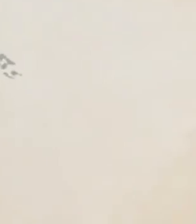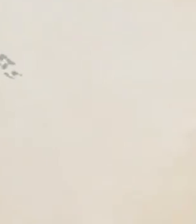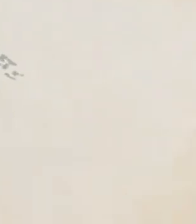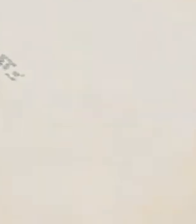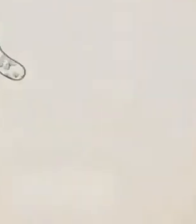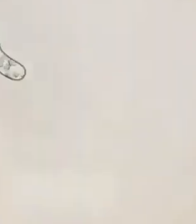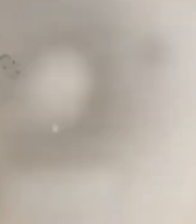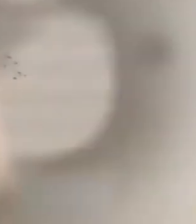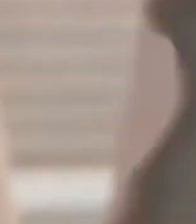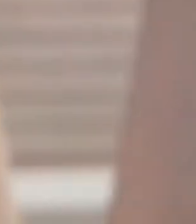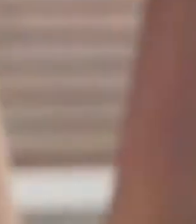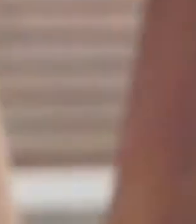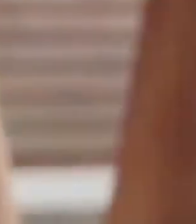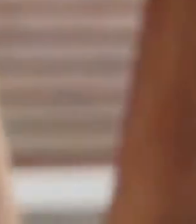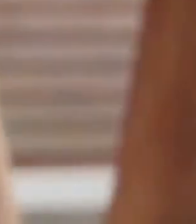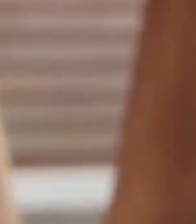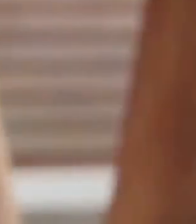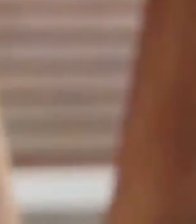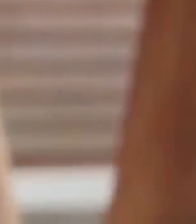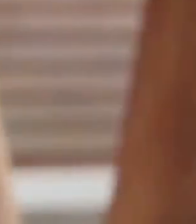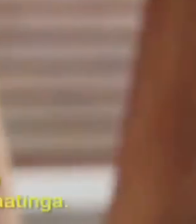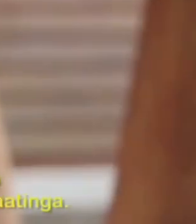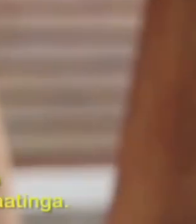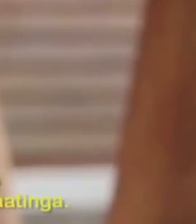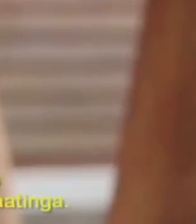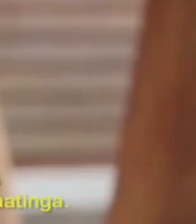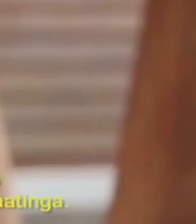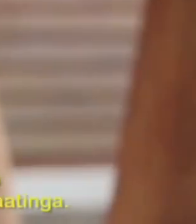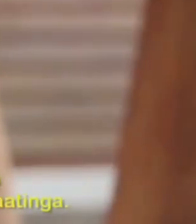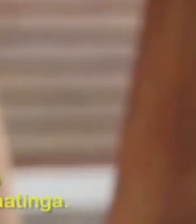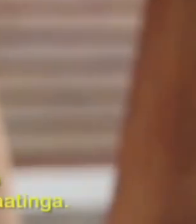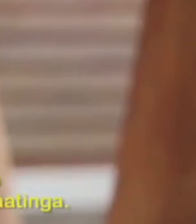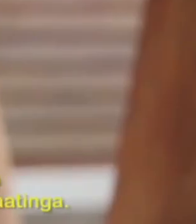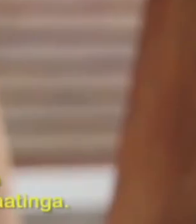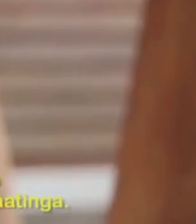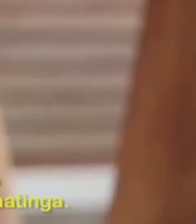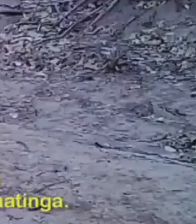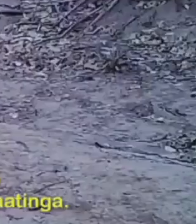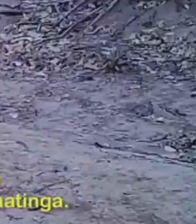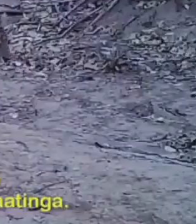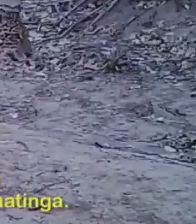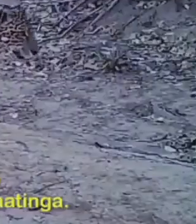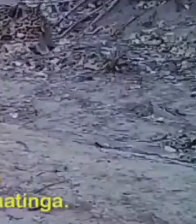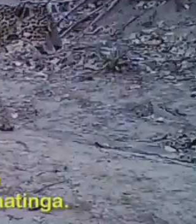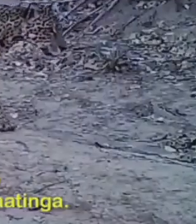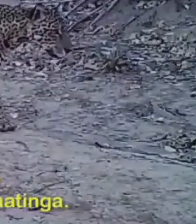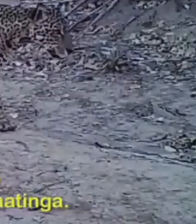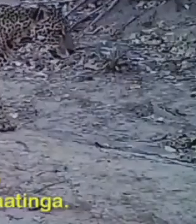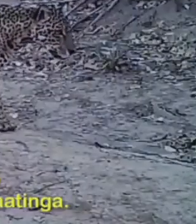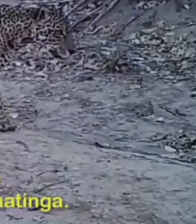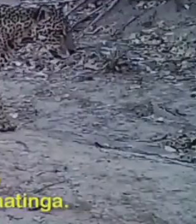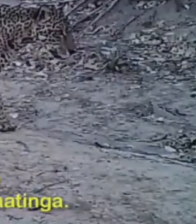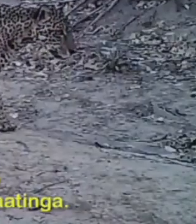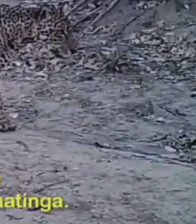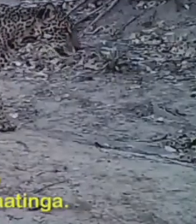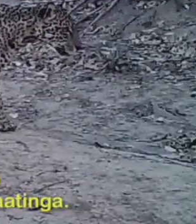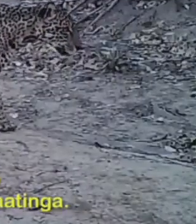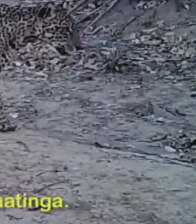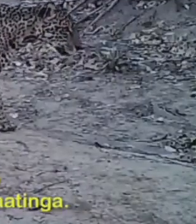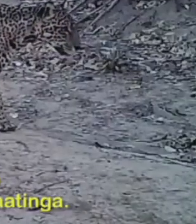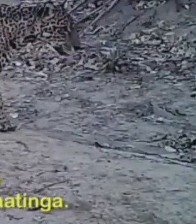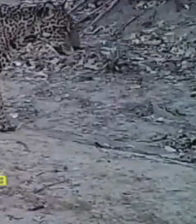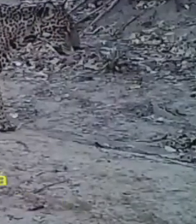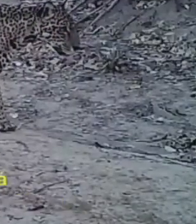Com a criação desse mosaico de unidade de conservação, a gente inicia um novo capítulo na conservação das populações de espécies ameaçadas